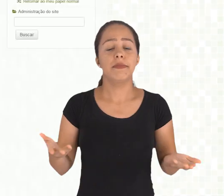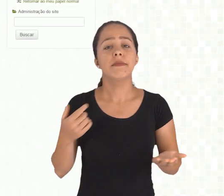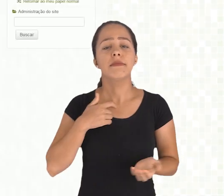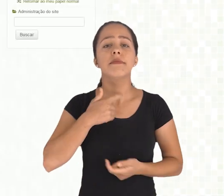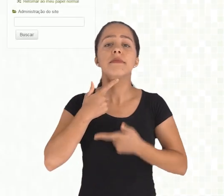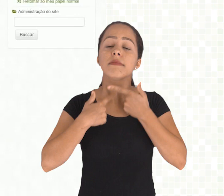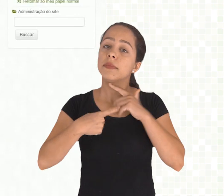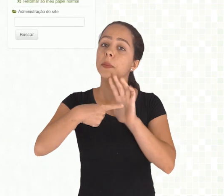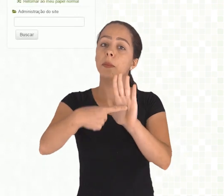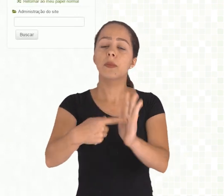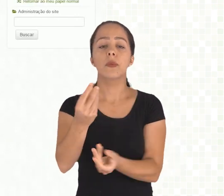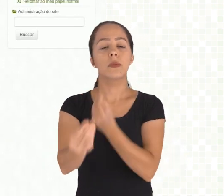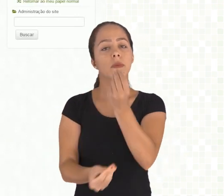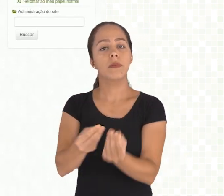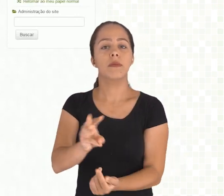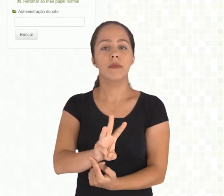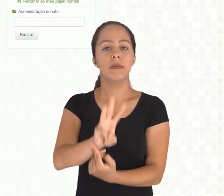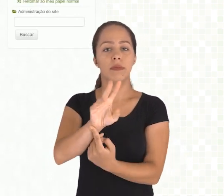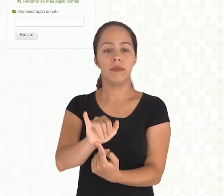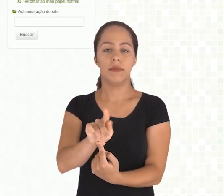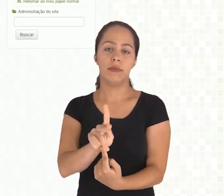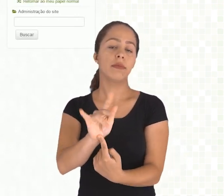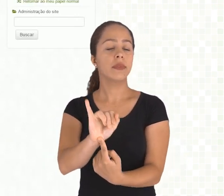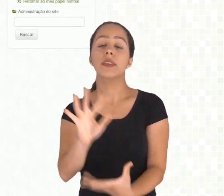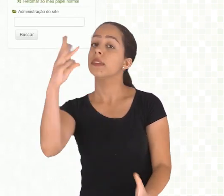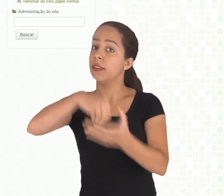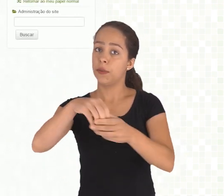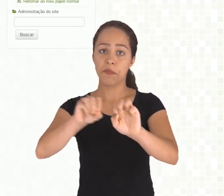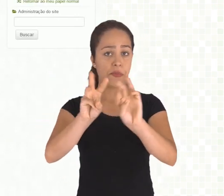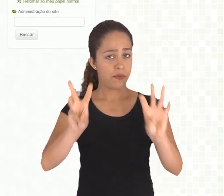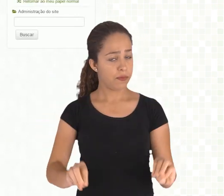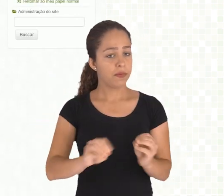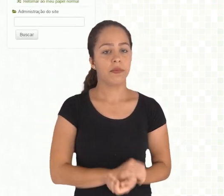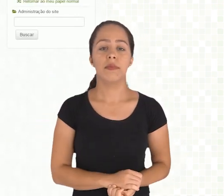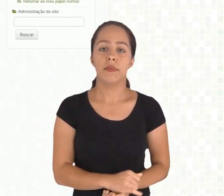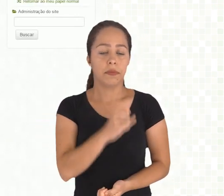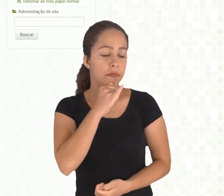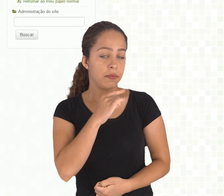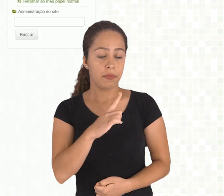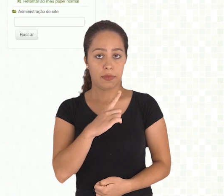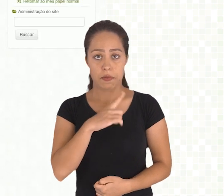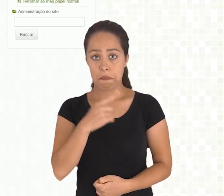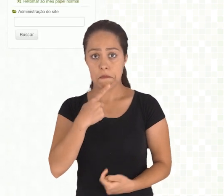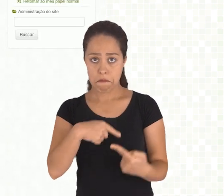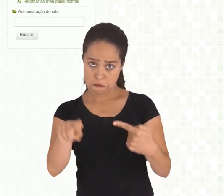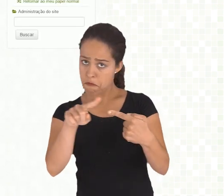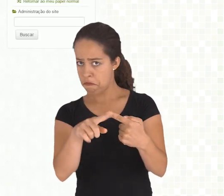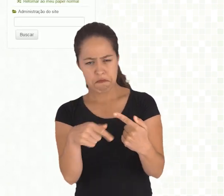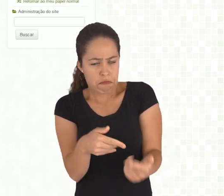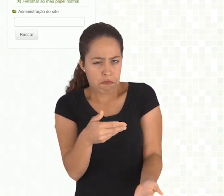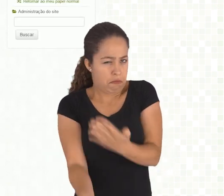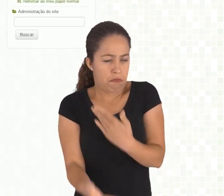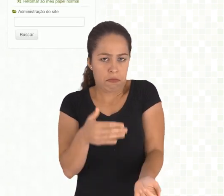bom eu gostaria de mostrar pra você como funciona o recurso week não mudou tá certo então nós temos aqui uma semana